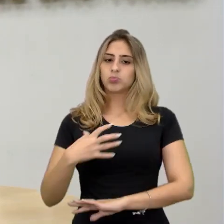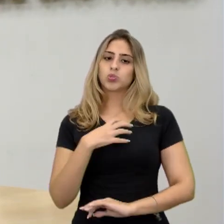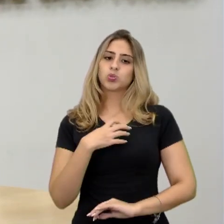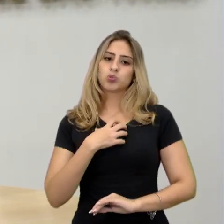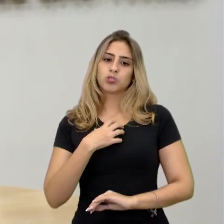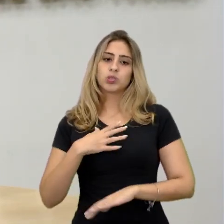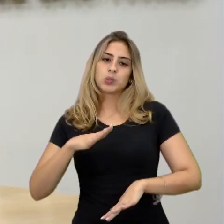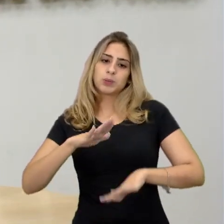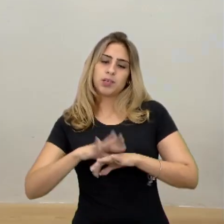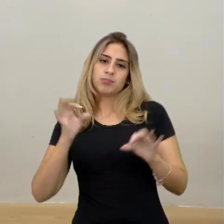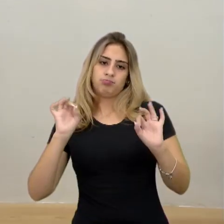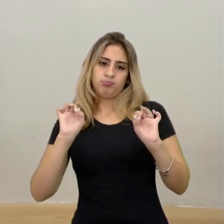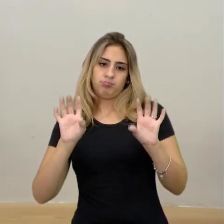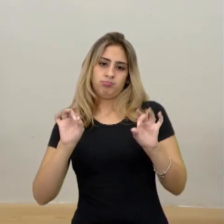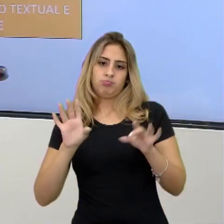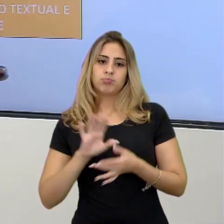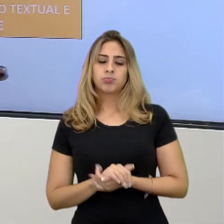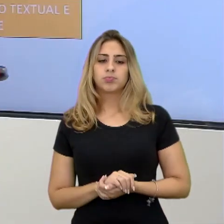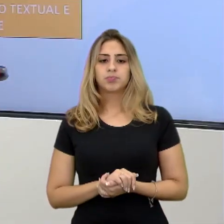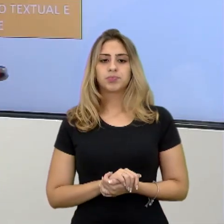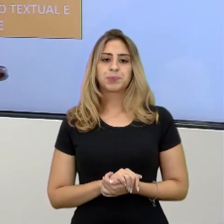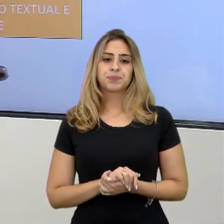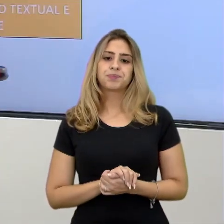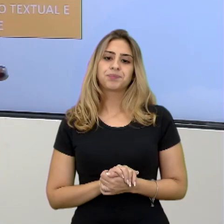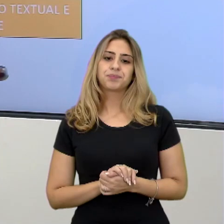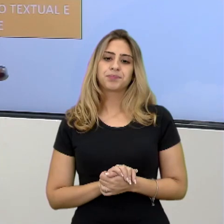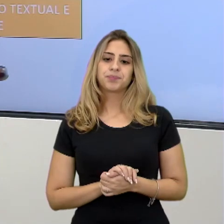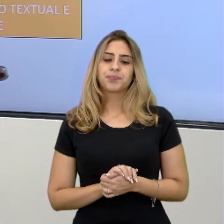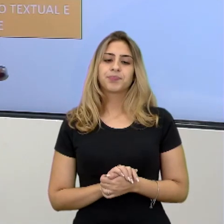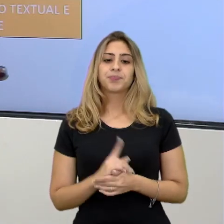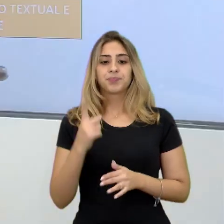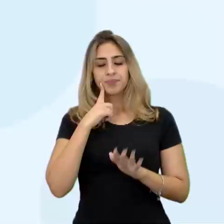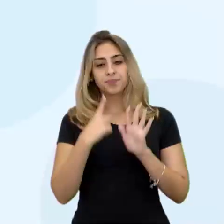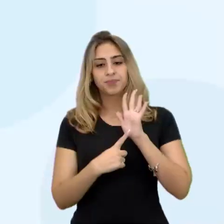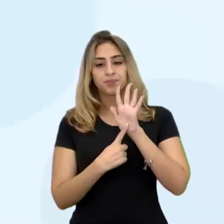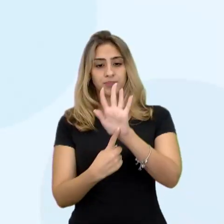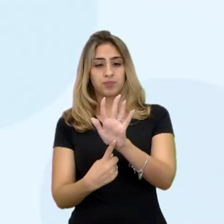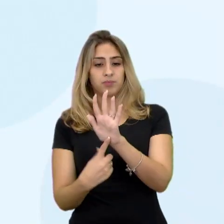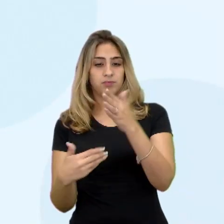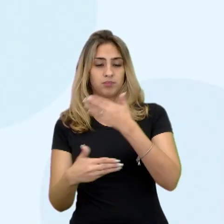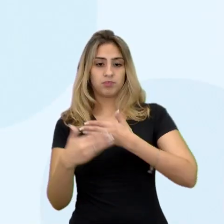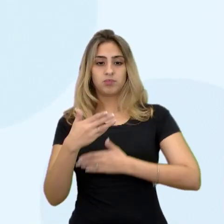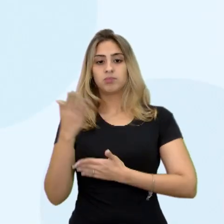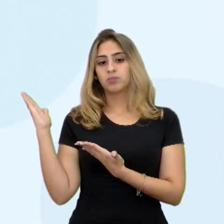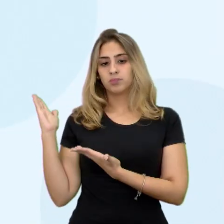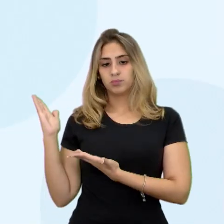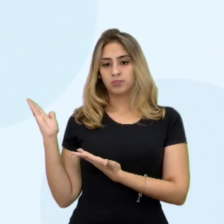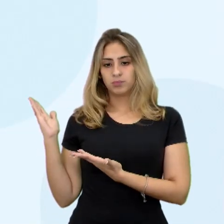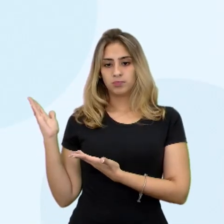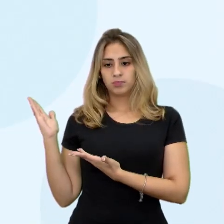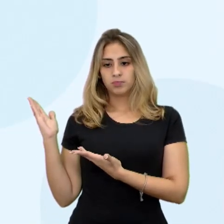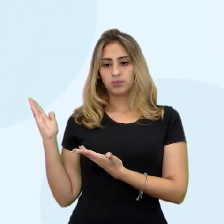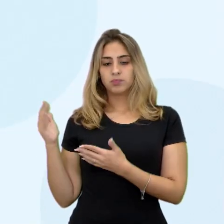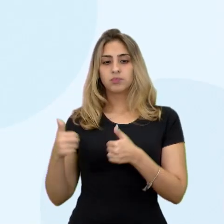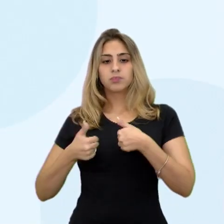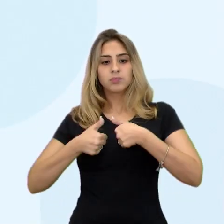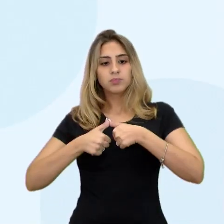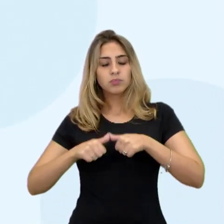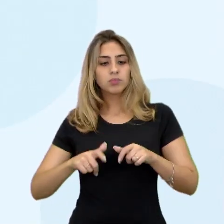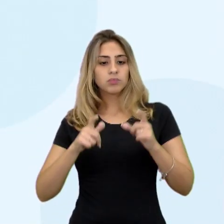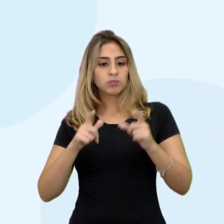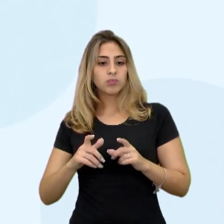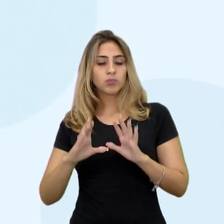mais eficiente. É verdade, professor Kleber. Olha só, vou colocar na tela, então dá uma olhadinha lá. Estamos na